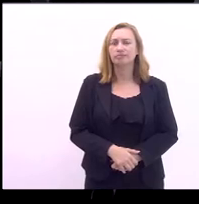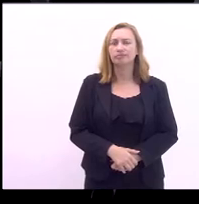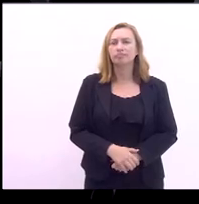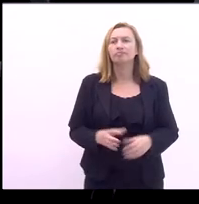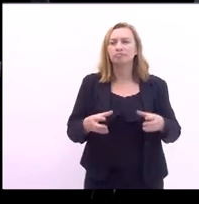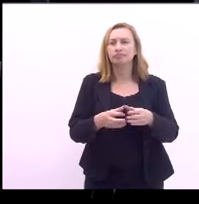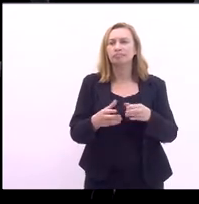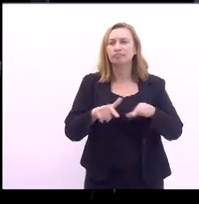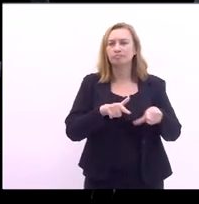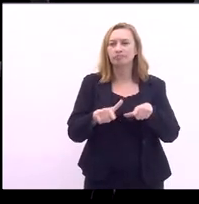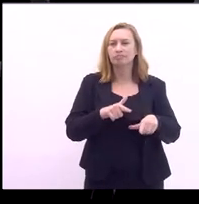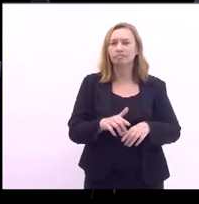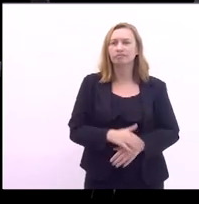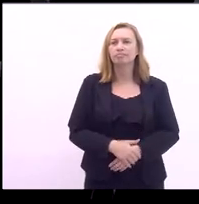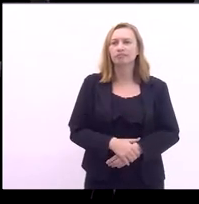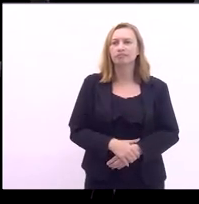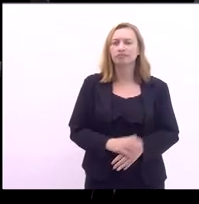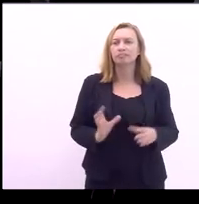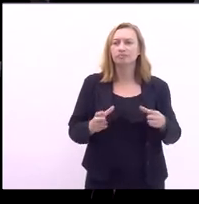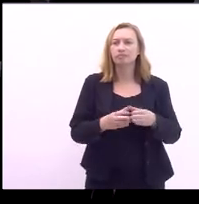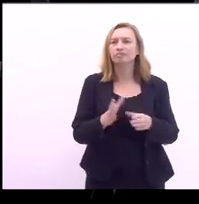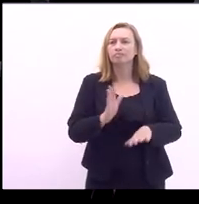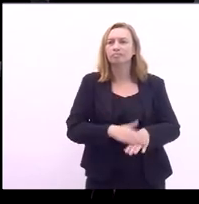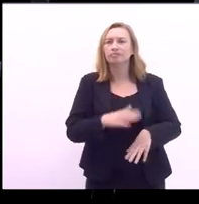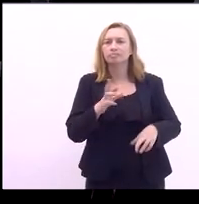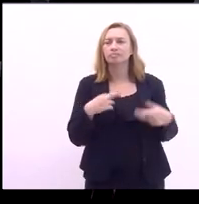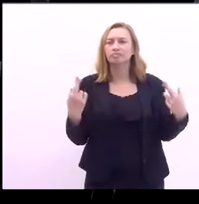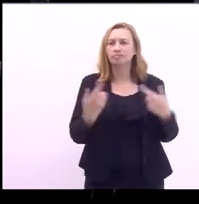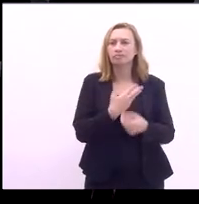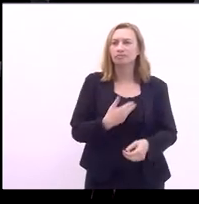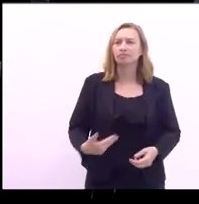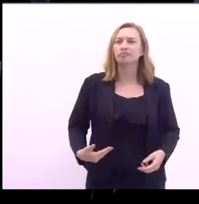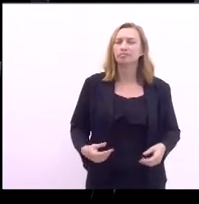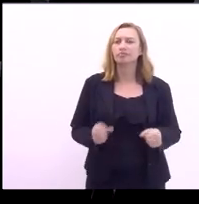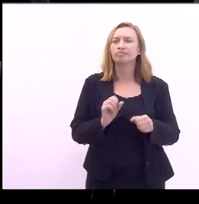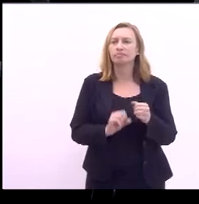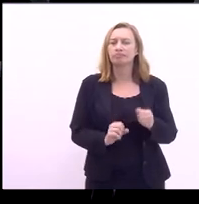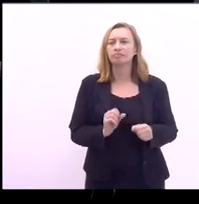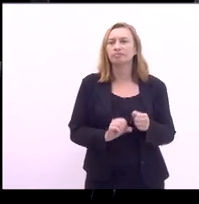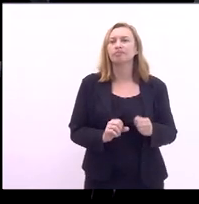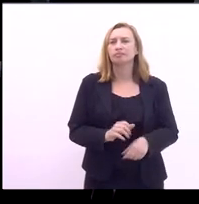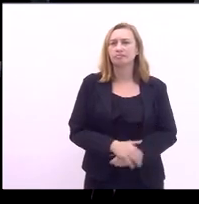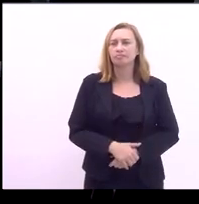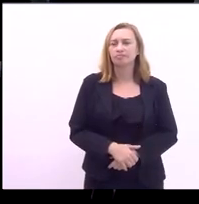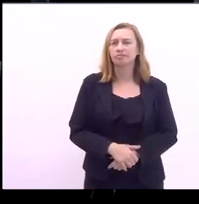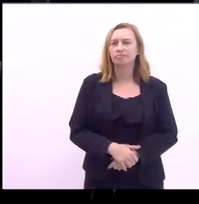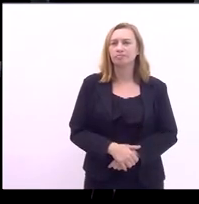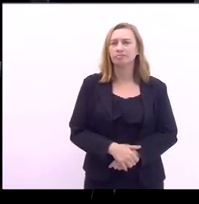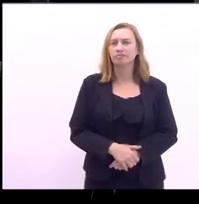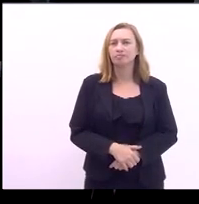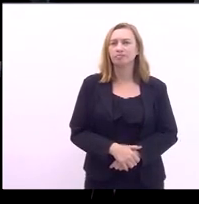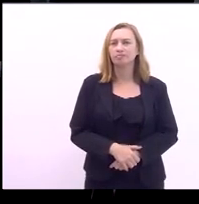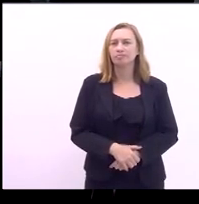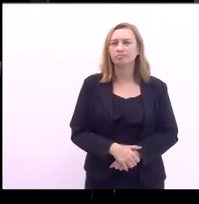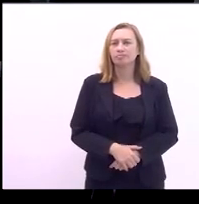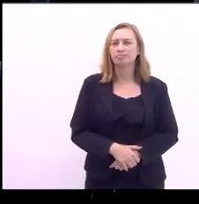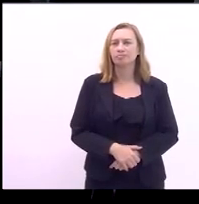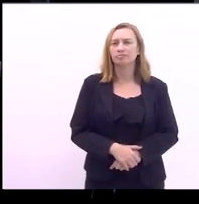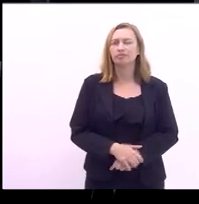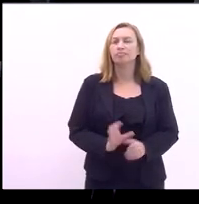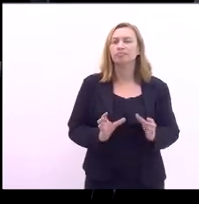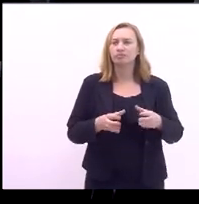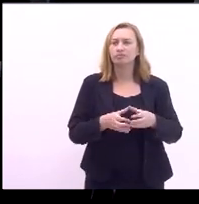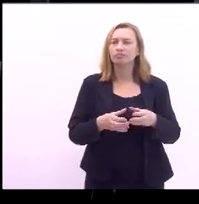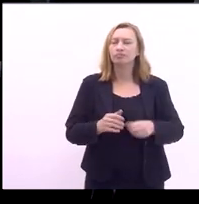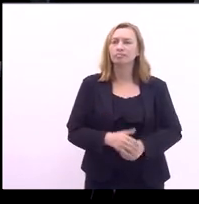trabalho. Talvez seja a comissão que mais audiência pública, mais audiências públicas também realize, porque é uma comissão que